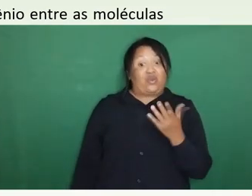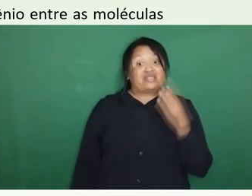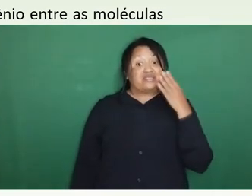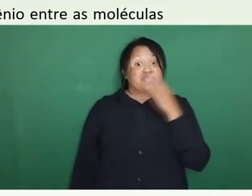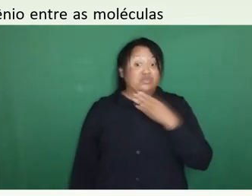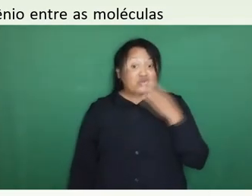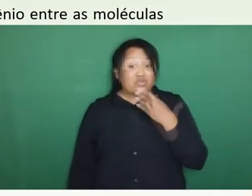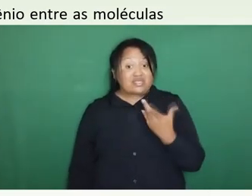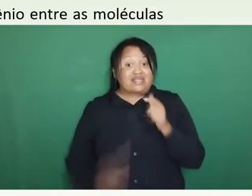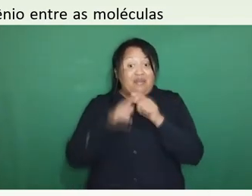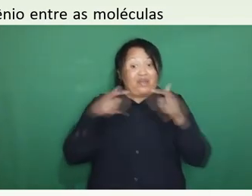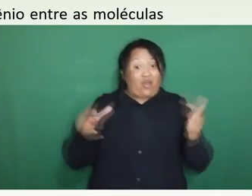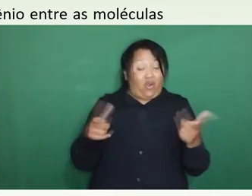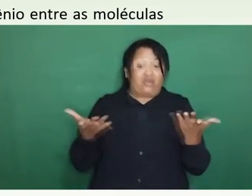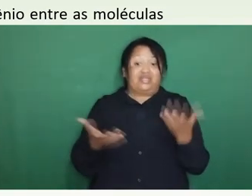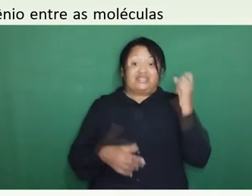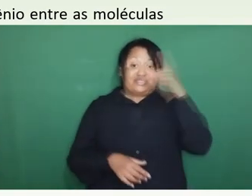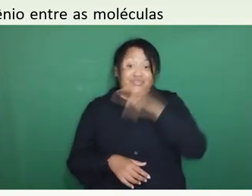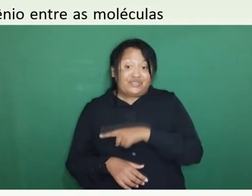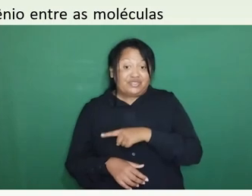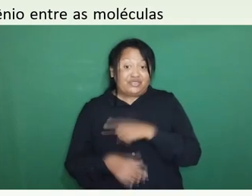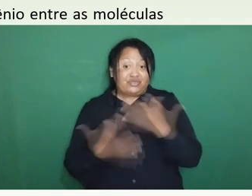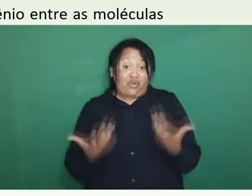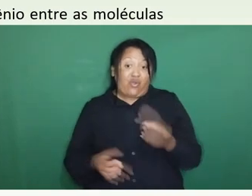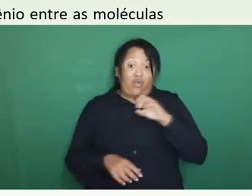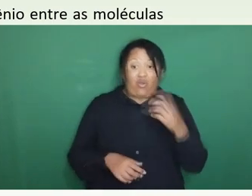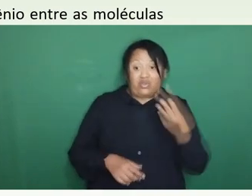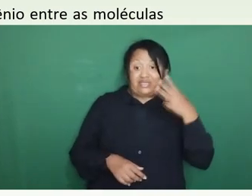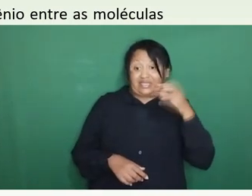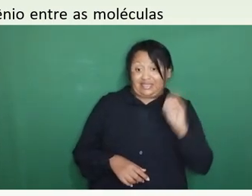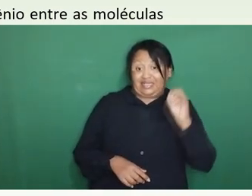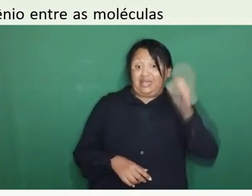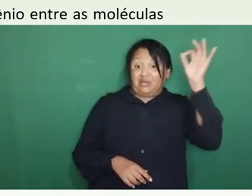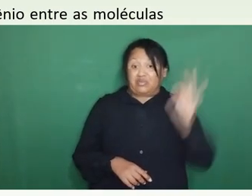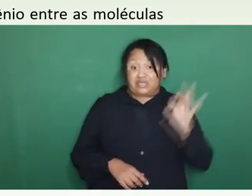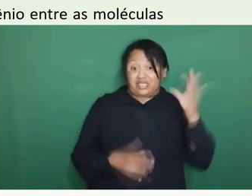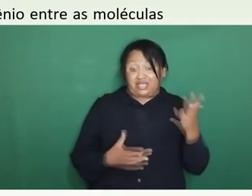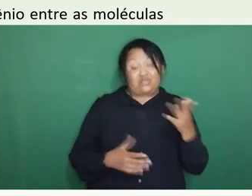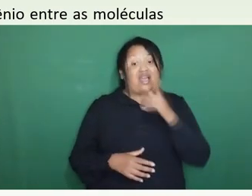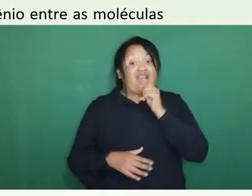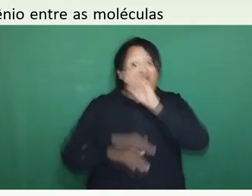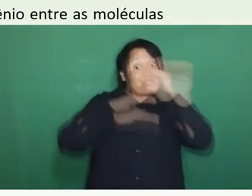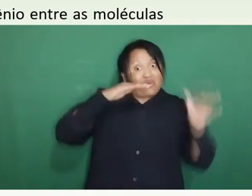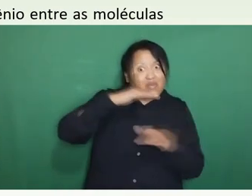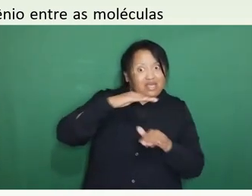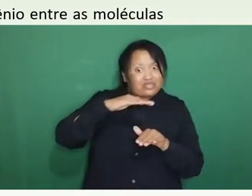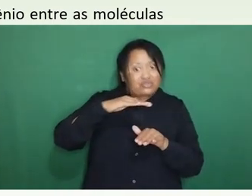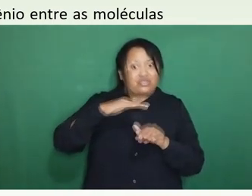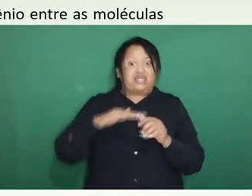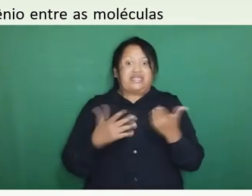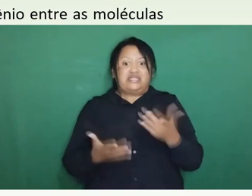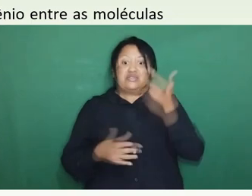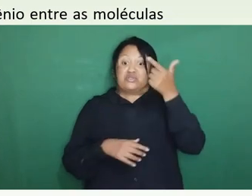de difícil acesso por fazer parte das geleiras 30% São águas subterrâneas e 1% encontra-se nos